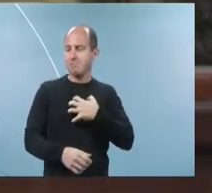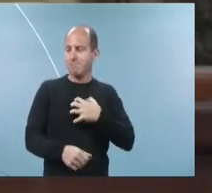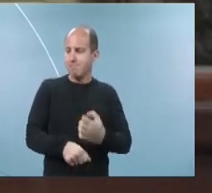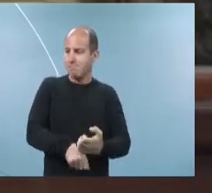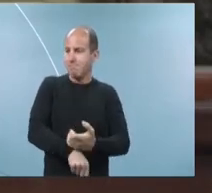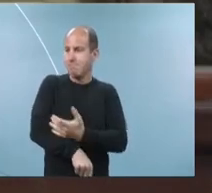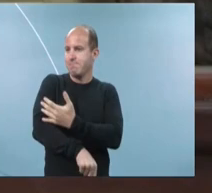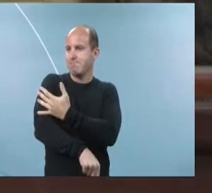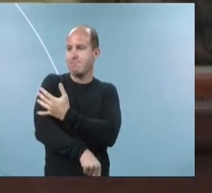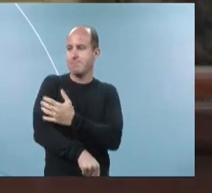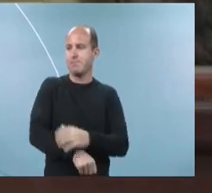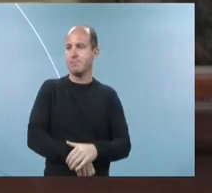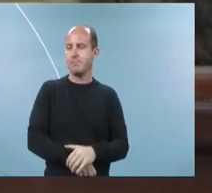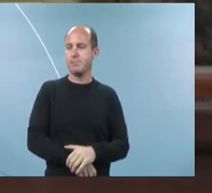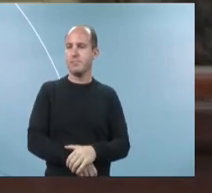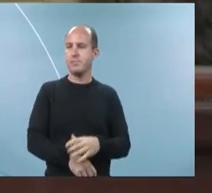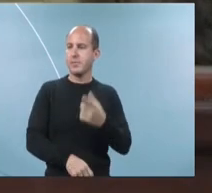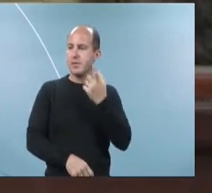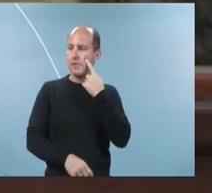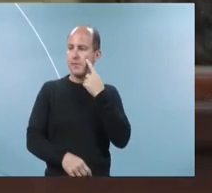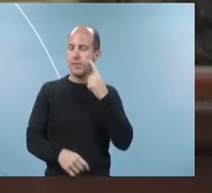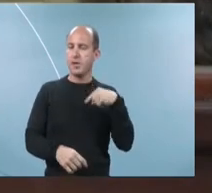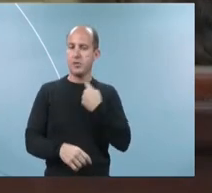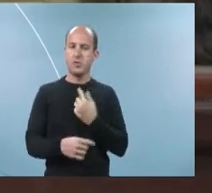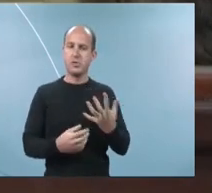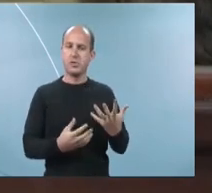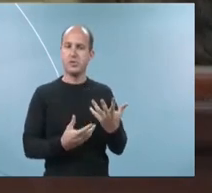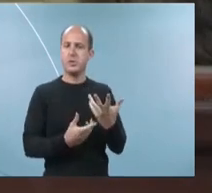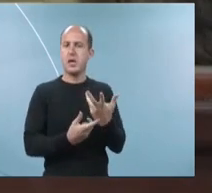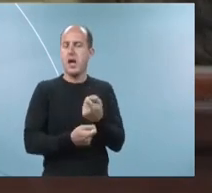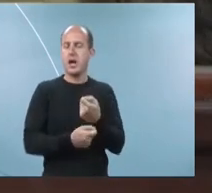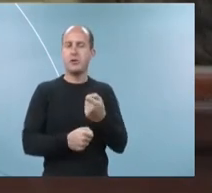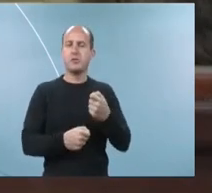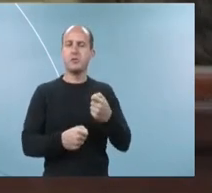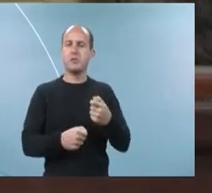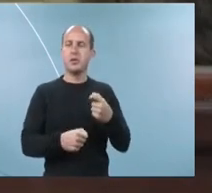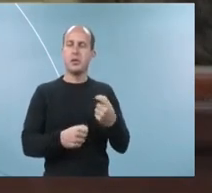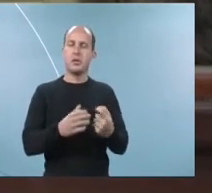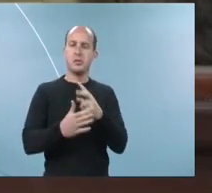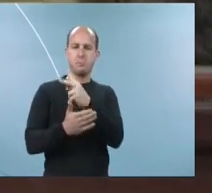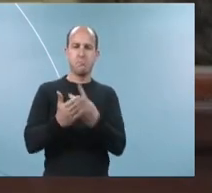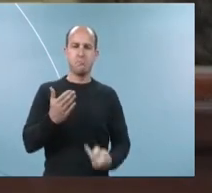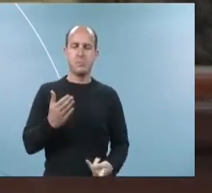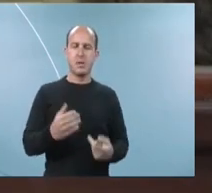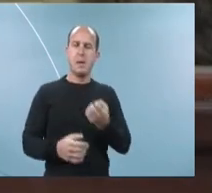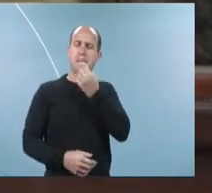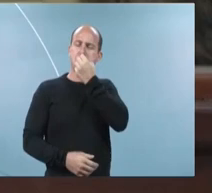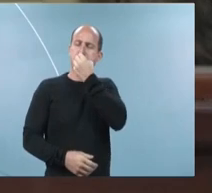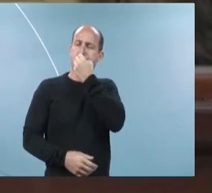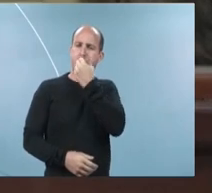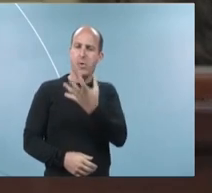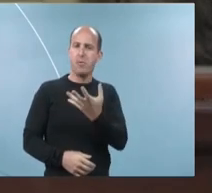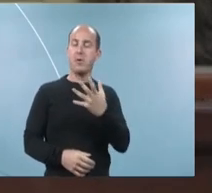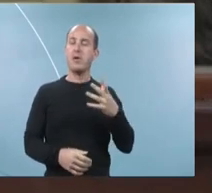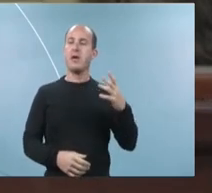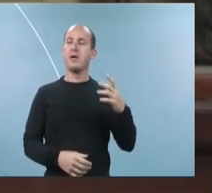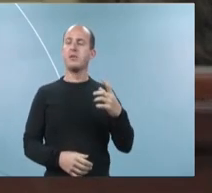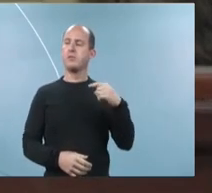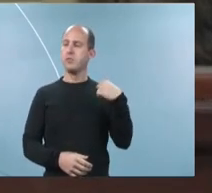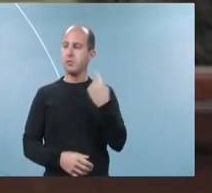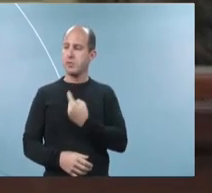emocionada, porque ver nossa arte, nosso talento reconhecido é muito bom. Todos nós sabemos disso,